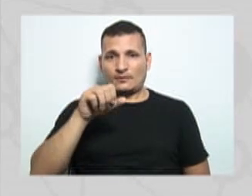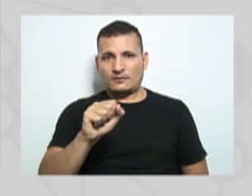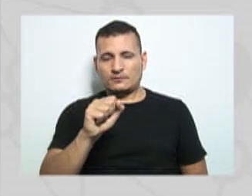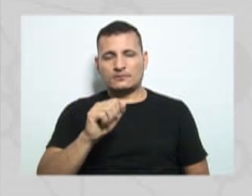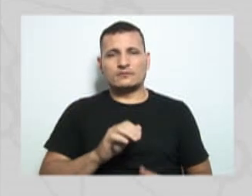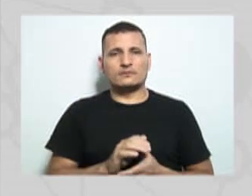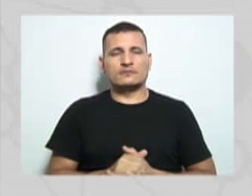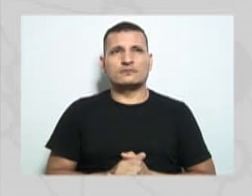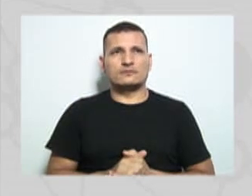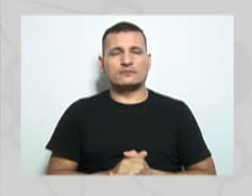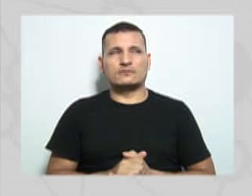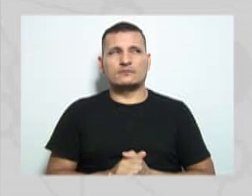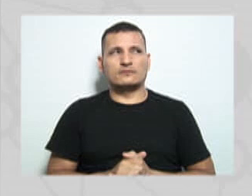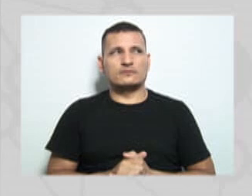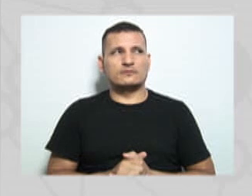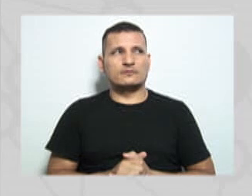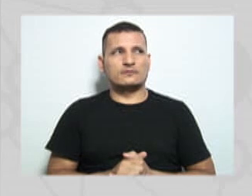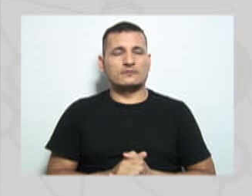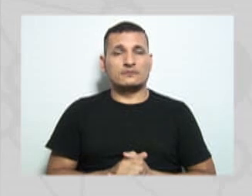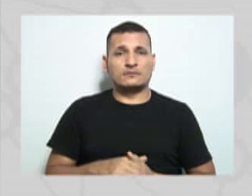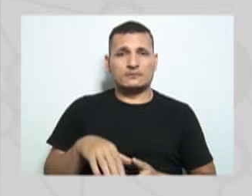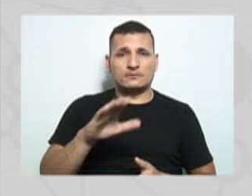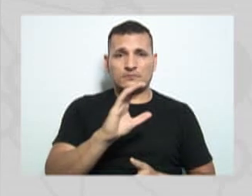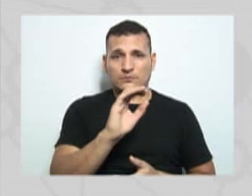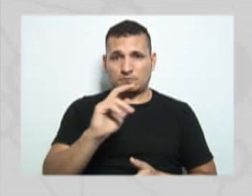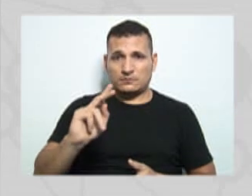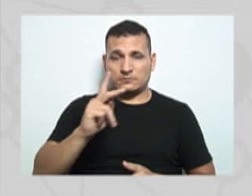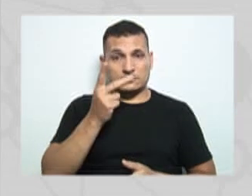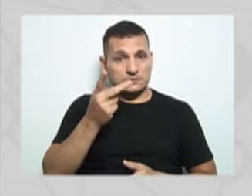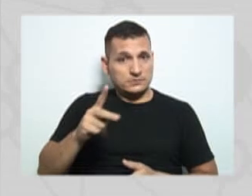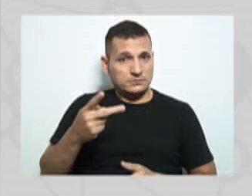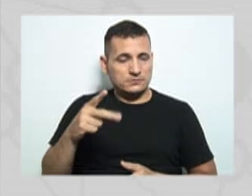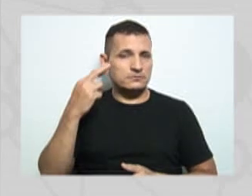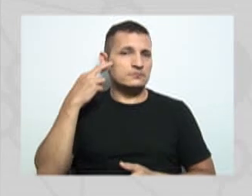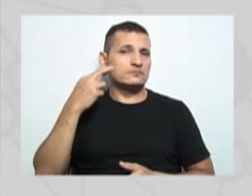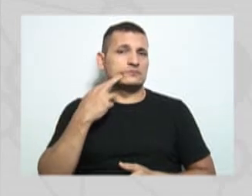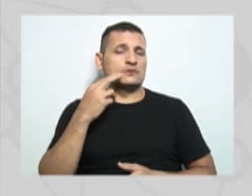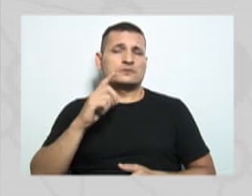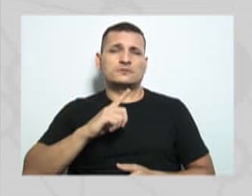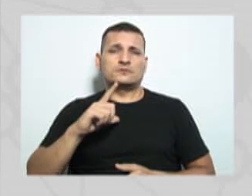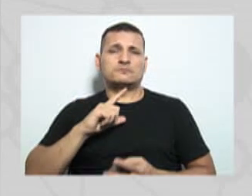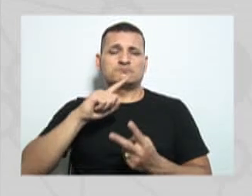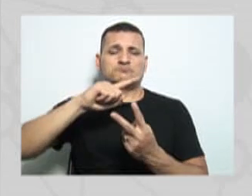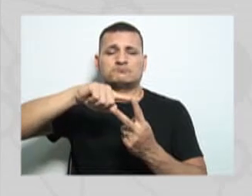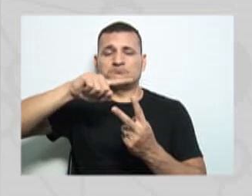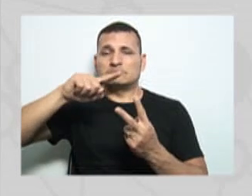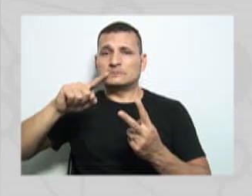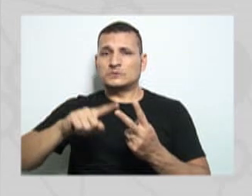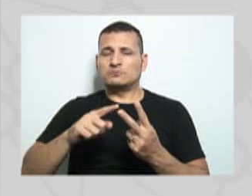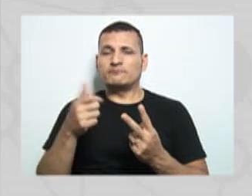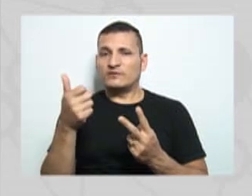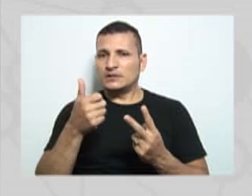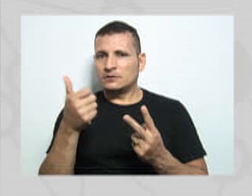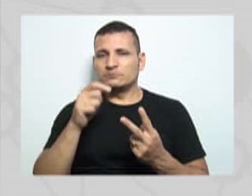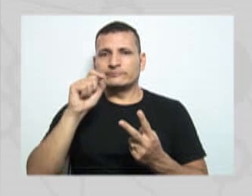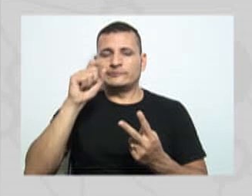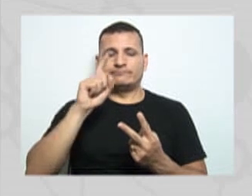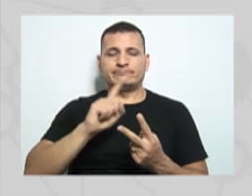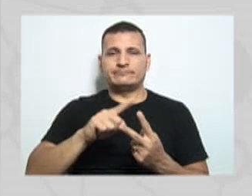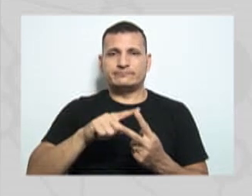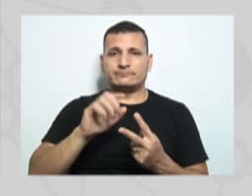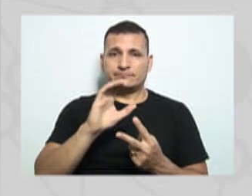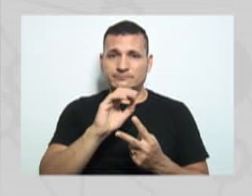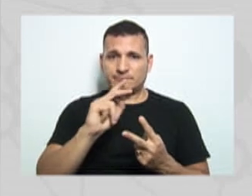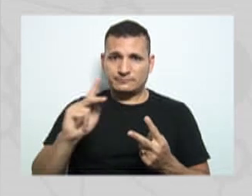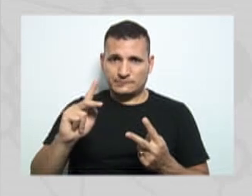cooperativas no estado de Rondônia, ela só tem essas duas vantagens que nós exemplificamos, que são as